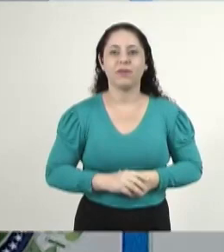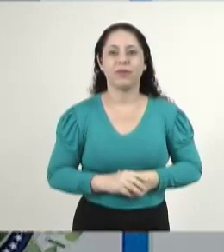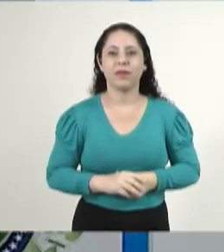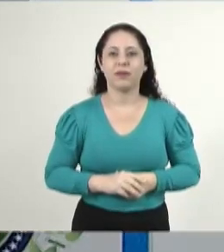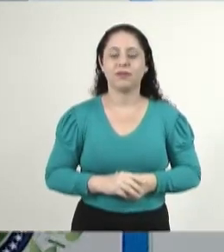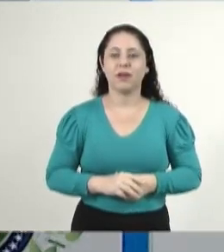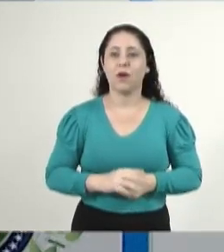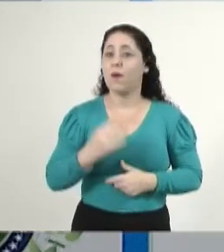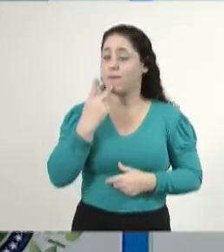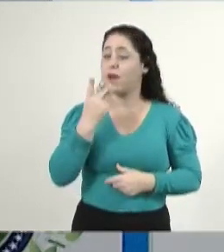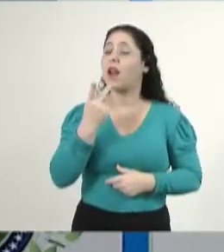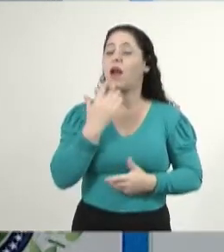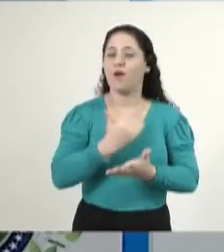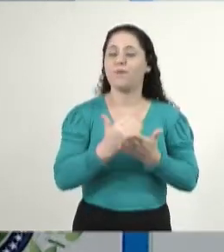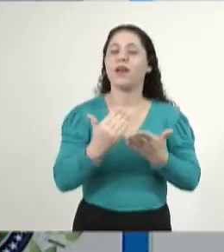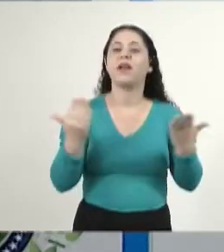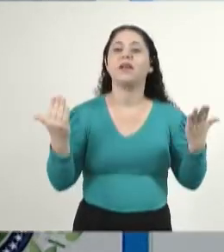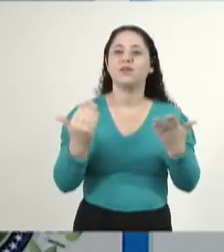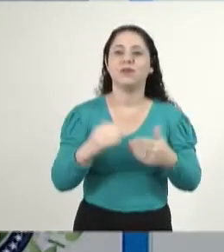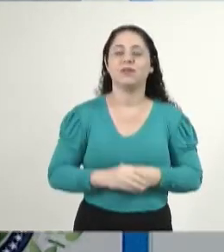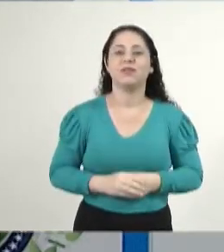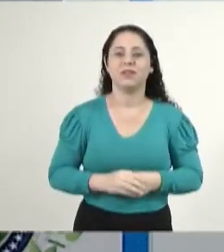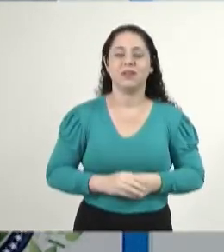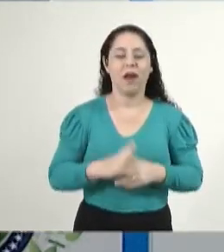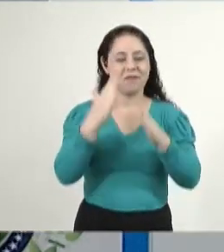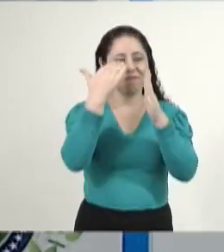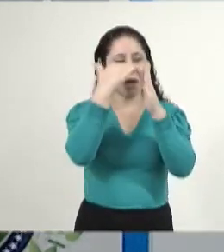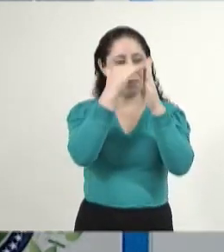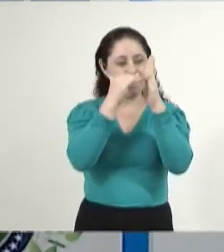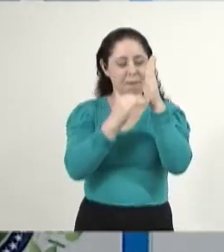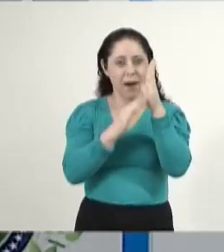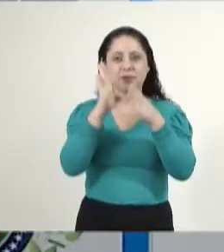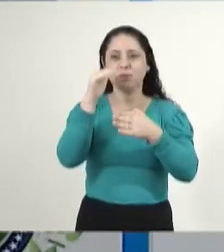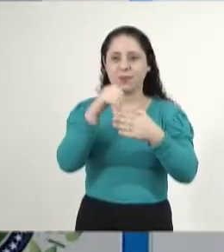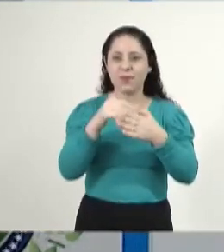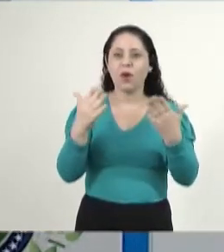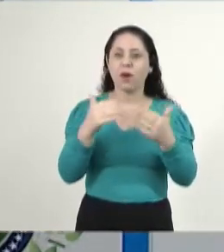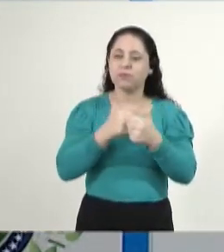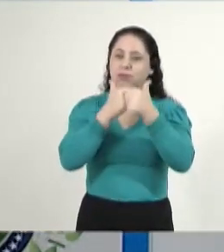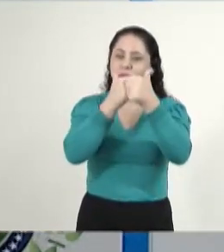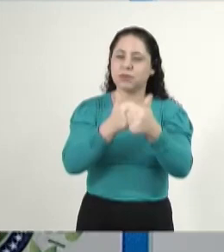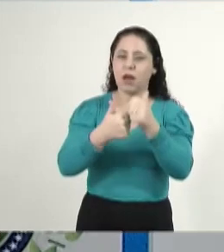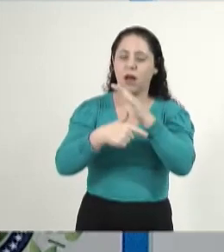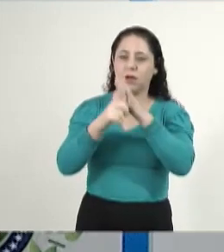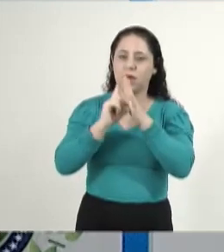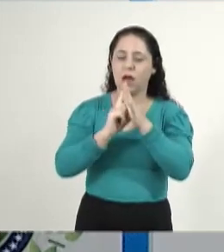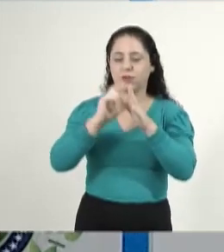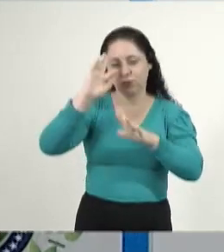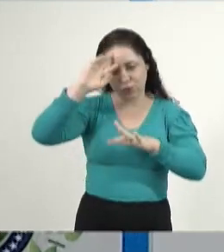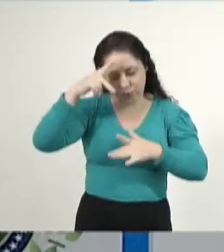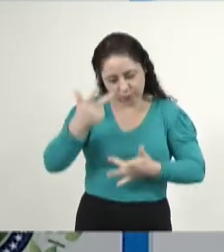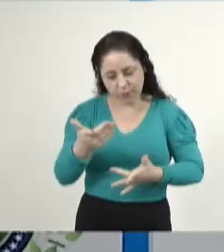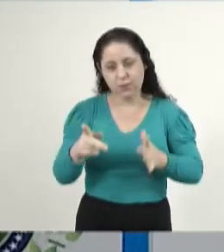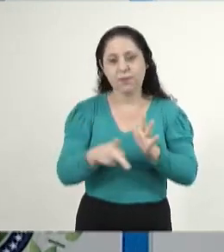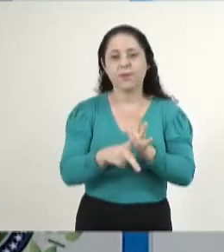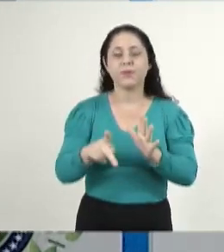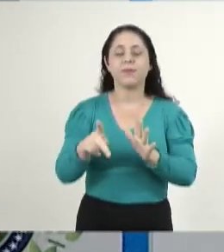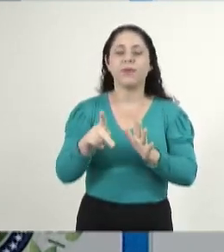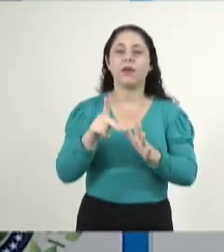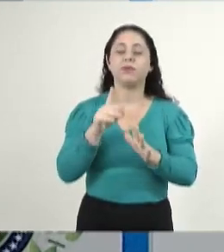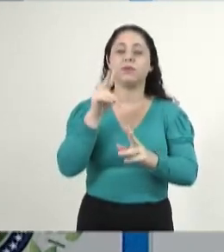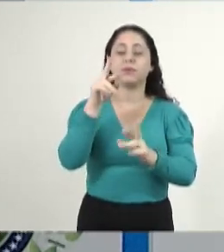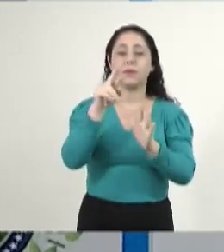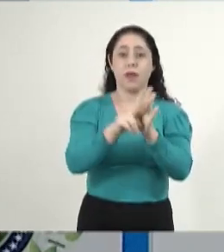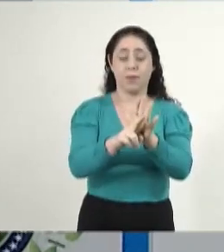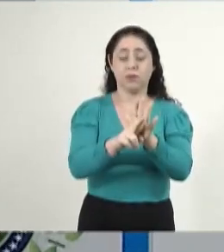Bom, vamos começar então falando da ordem do dia, né? Quem está nos acompanhando desde mais cedo acompanhou essa homenagem ao representante